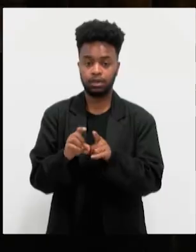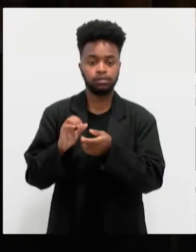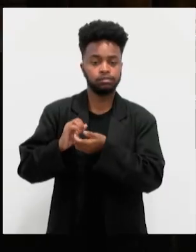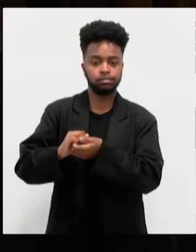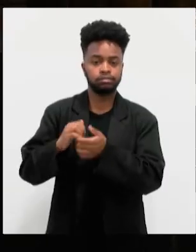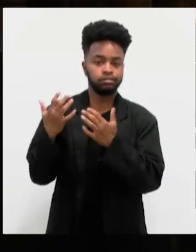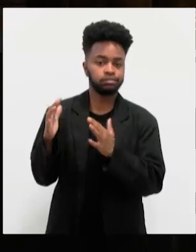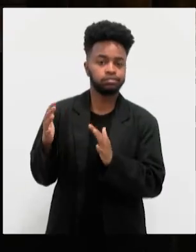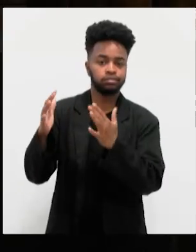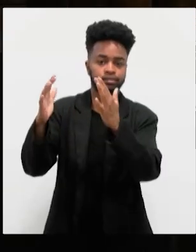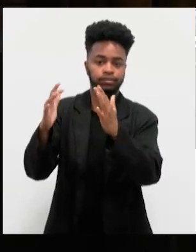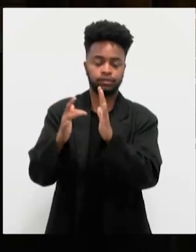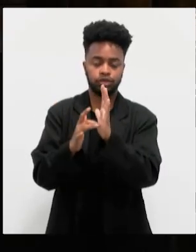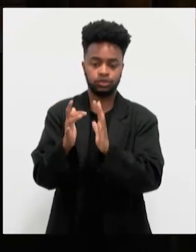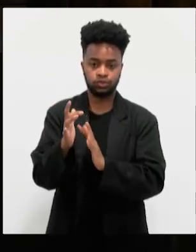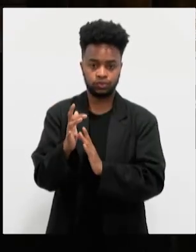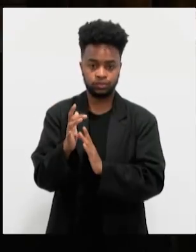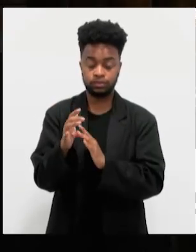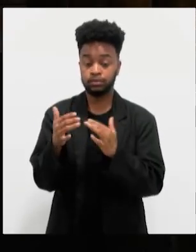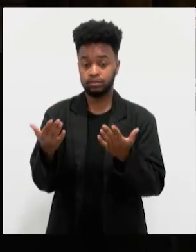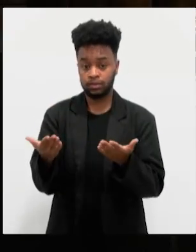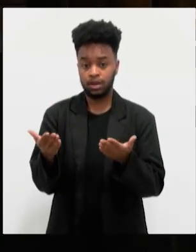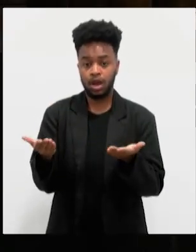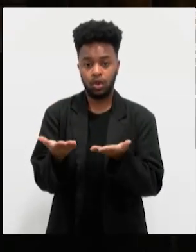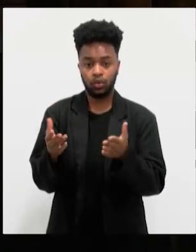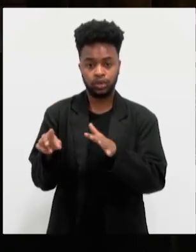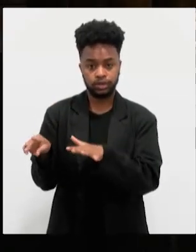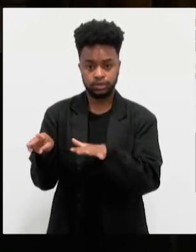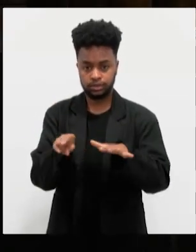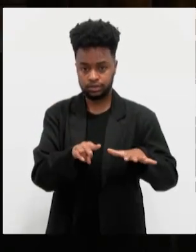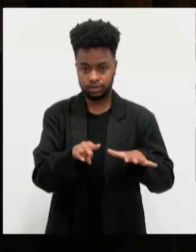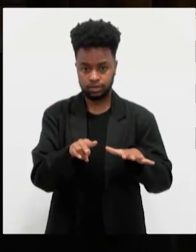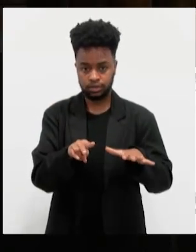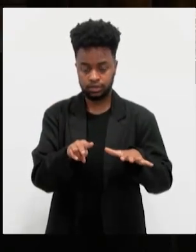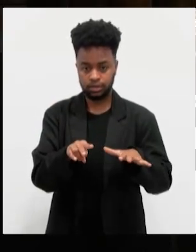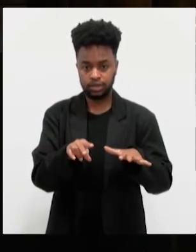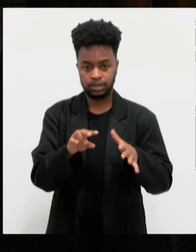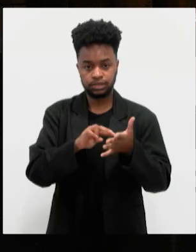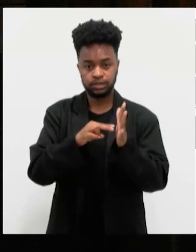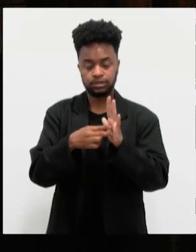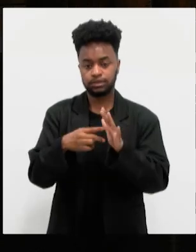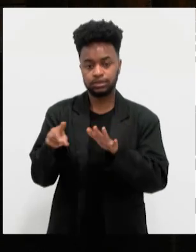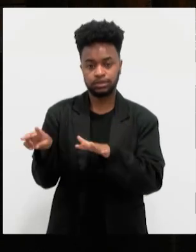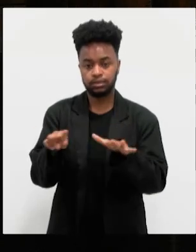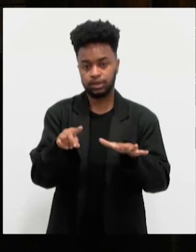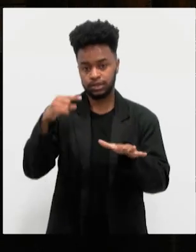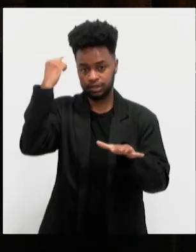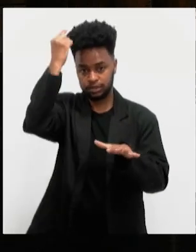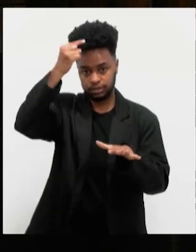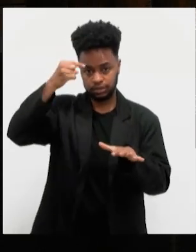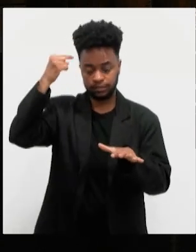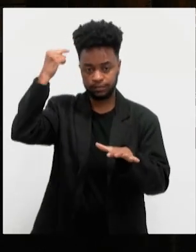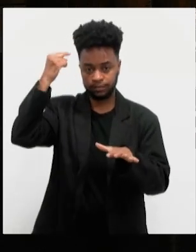ele. Esta semana toda é a Semana Santa.